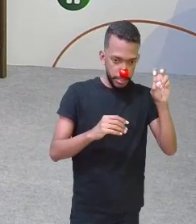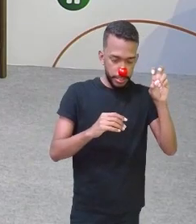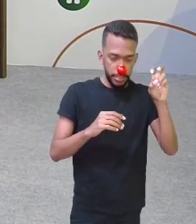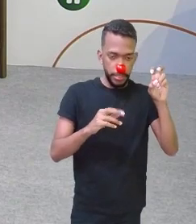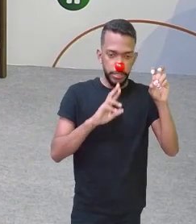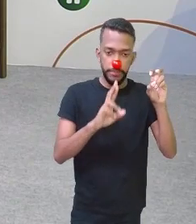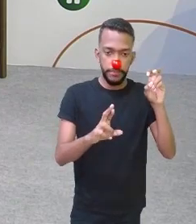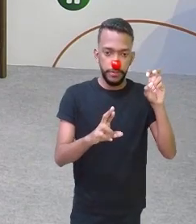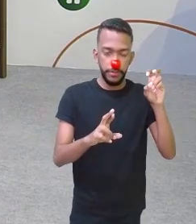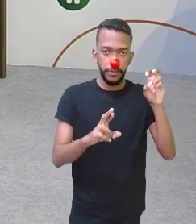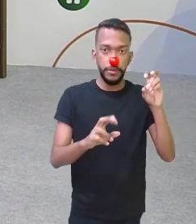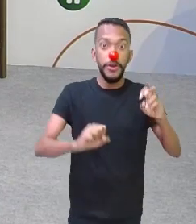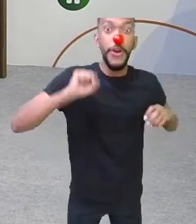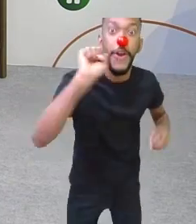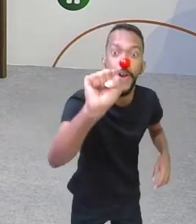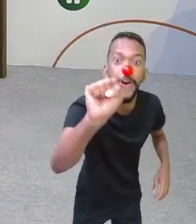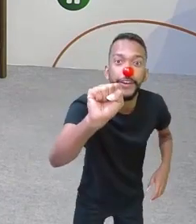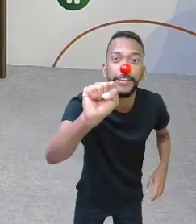fica...